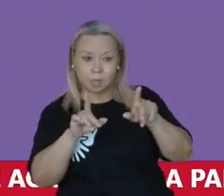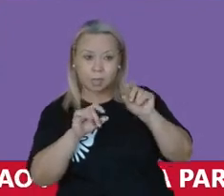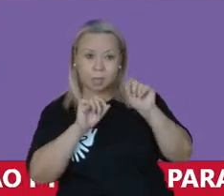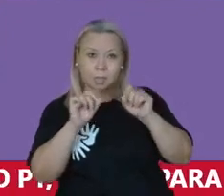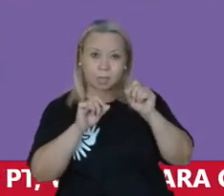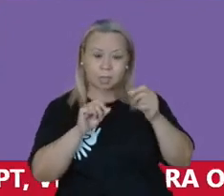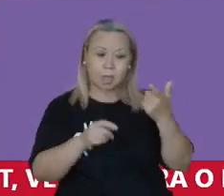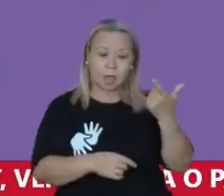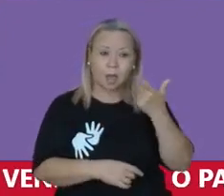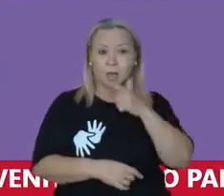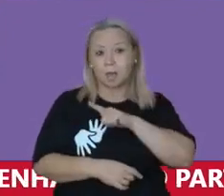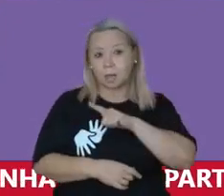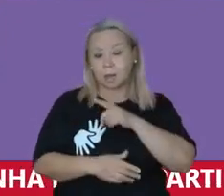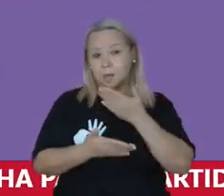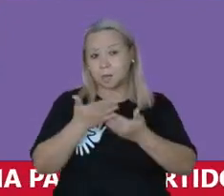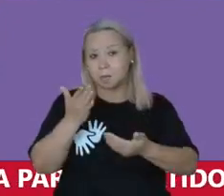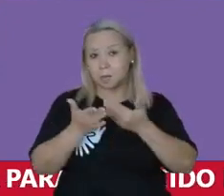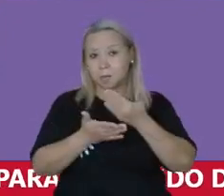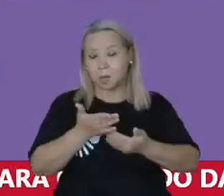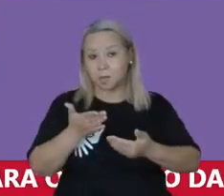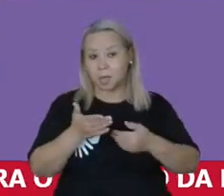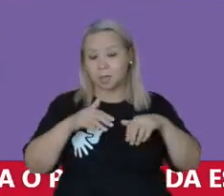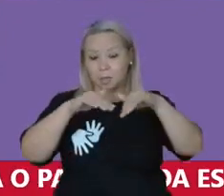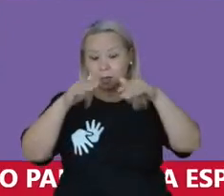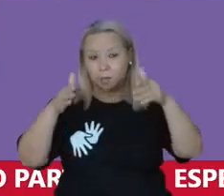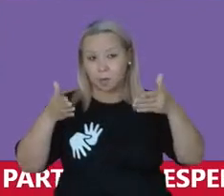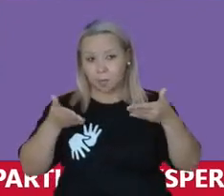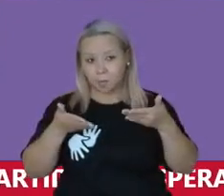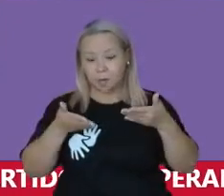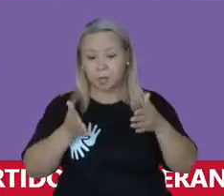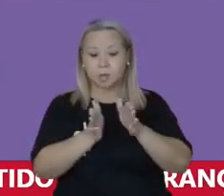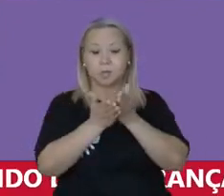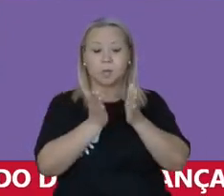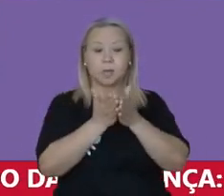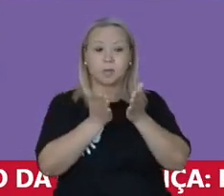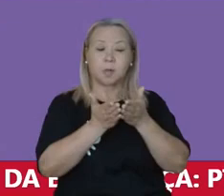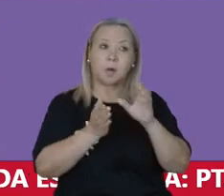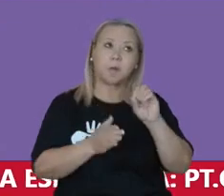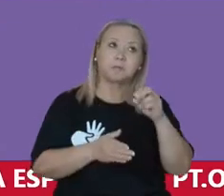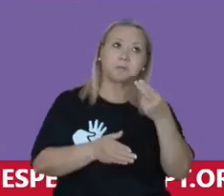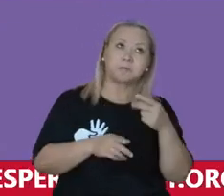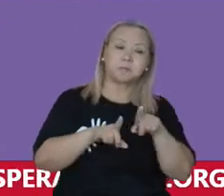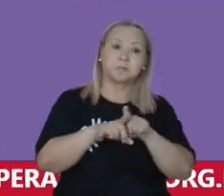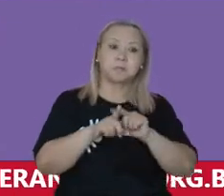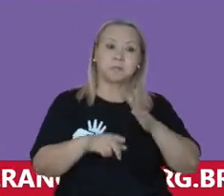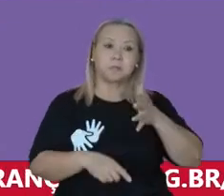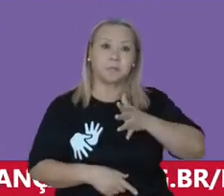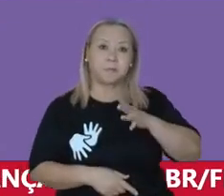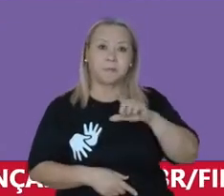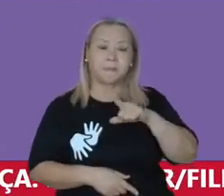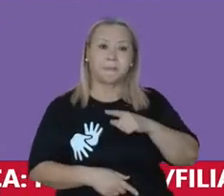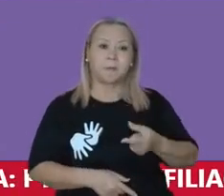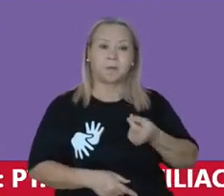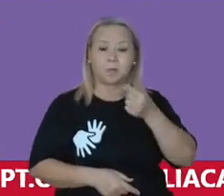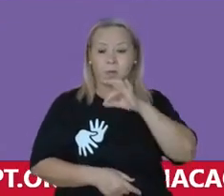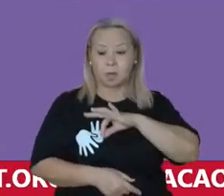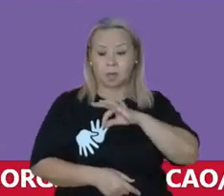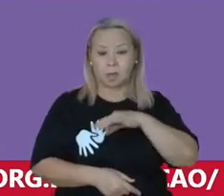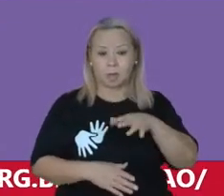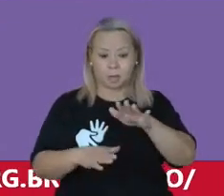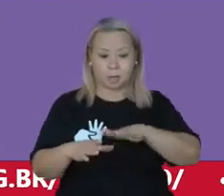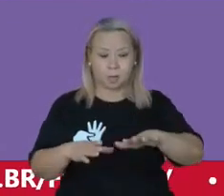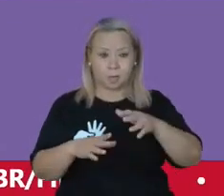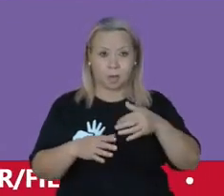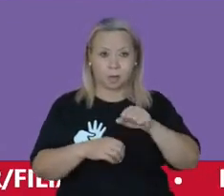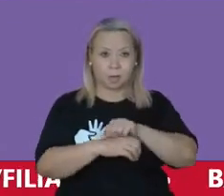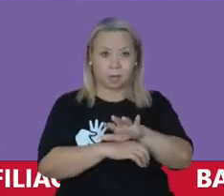entre quem está ganhando e quem está perdendo nas extremidades, então os mais pobres e os mais ricos. Quando eu tiro renda de quem está no meio da